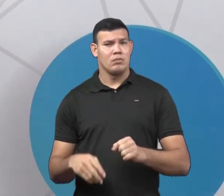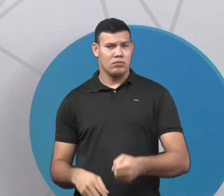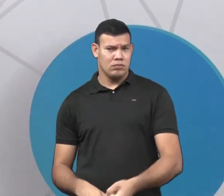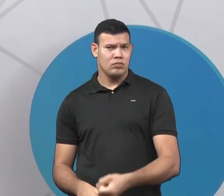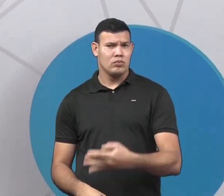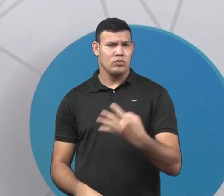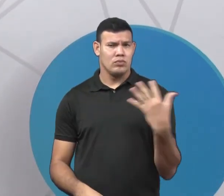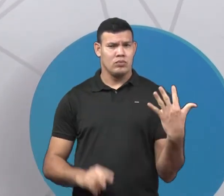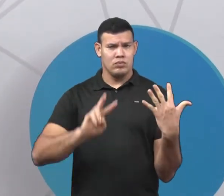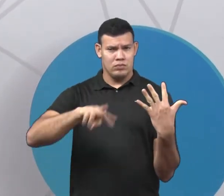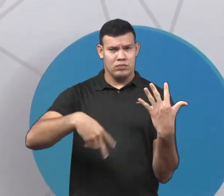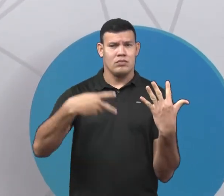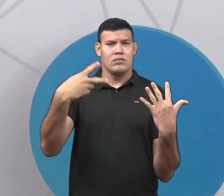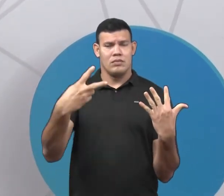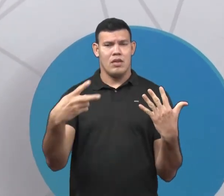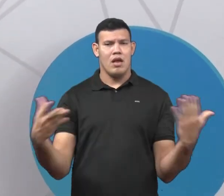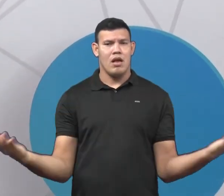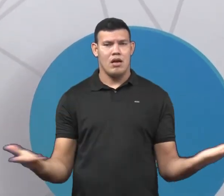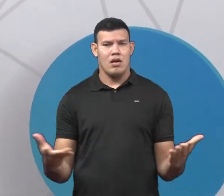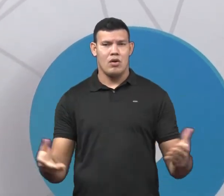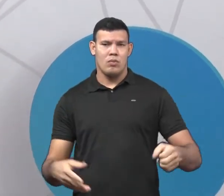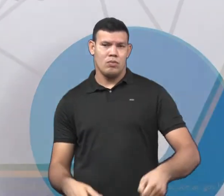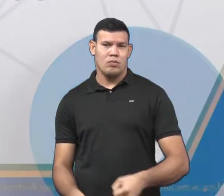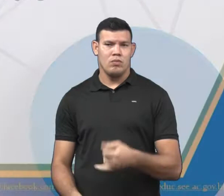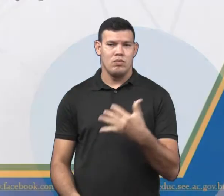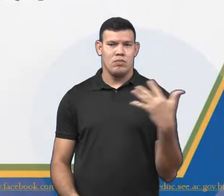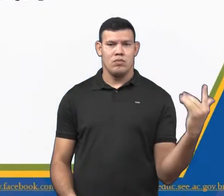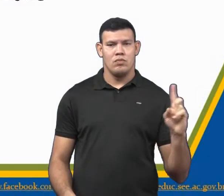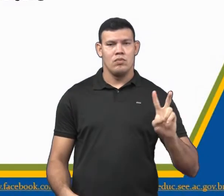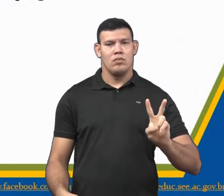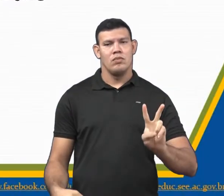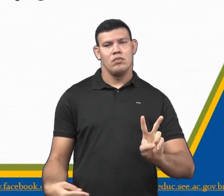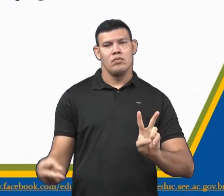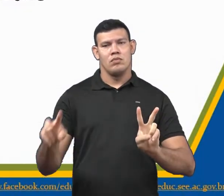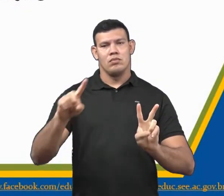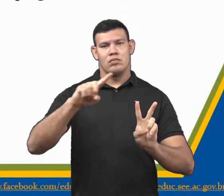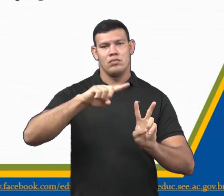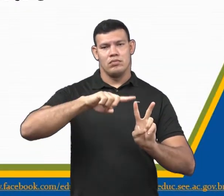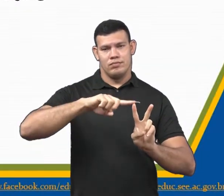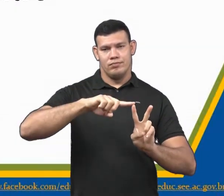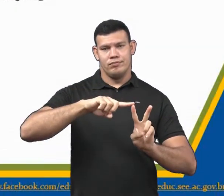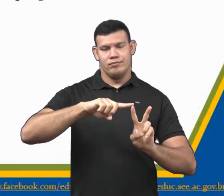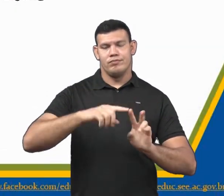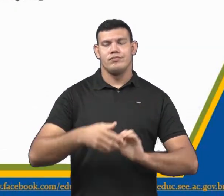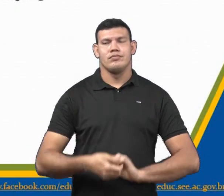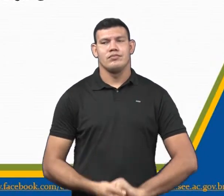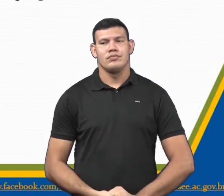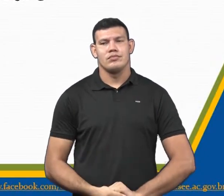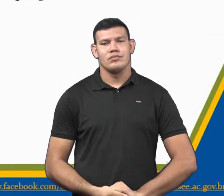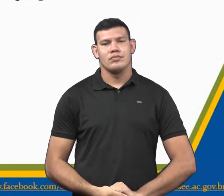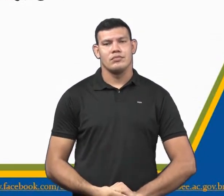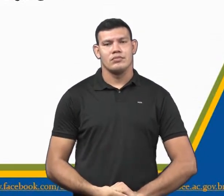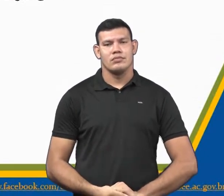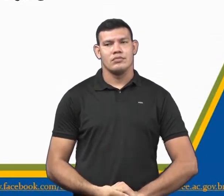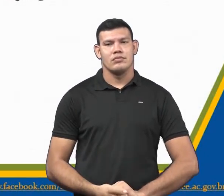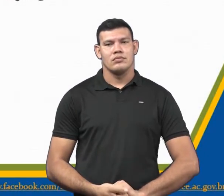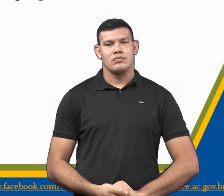a radiciação. Então acompanha comigo no slide, tá? Raízes com números inteiros.